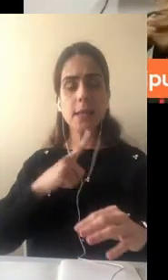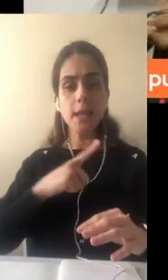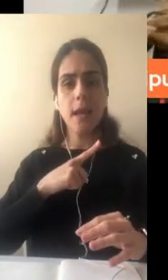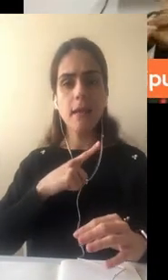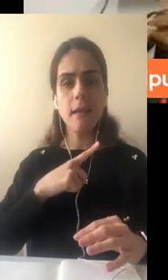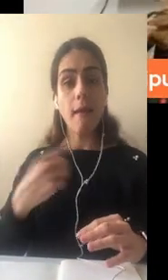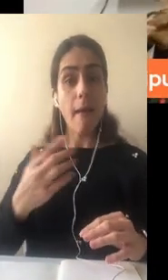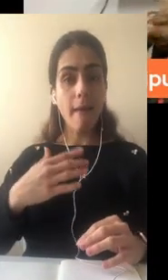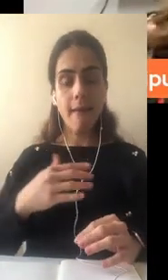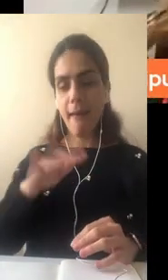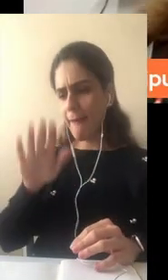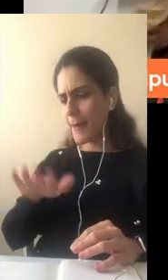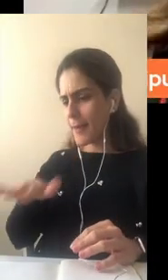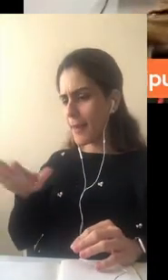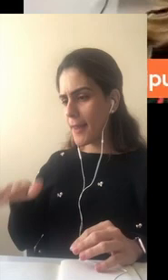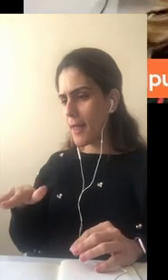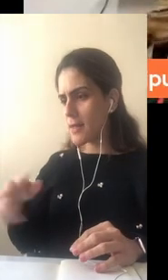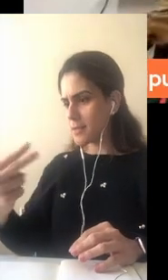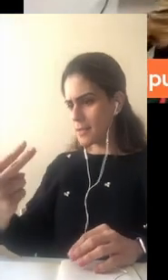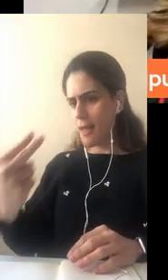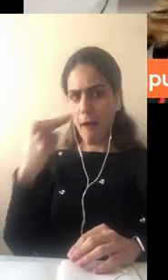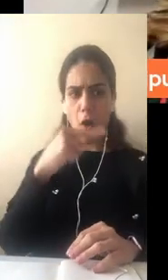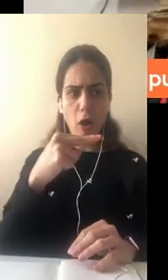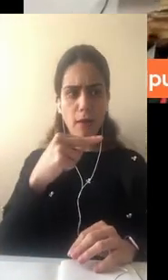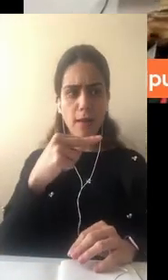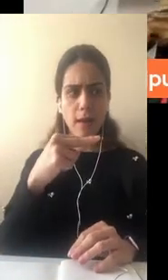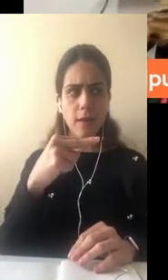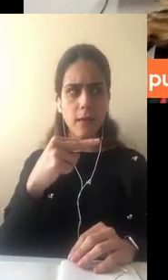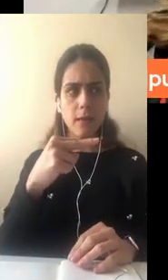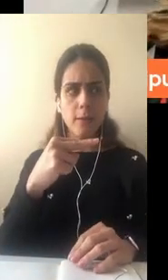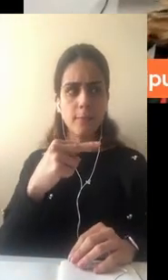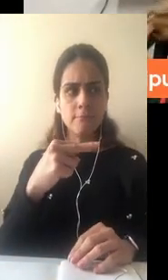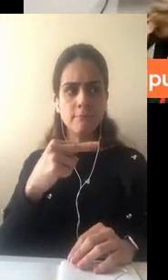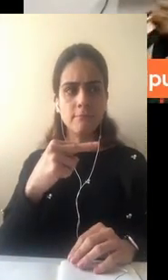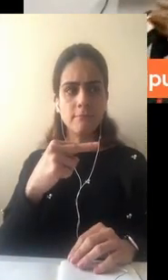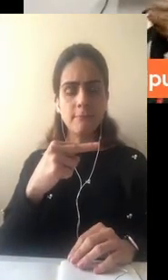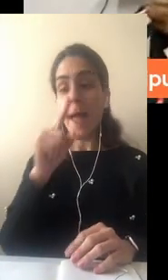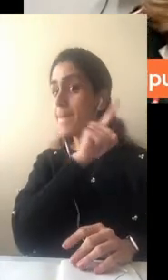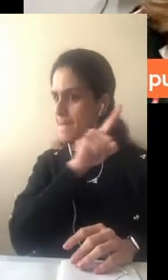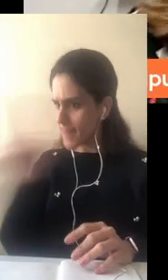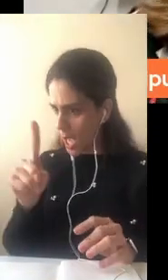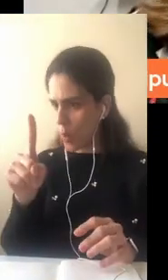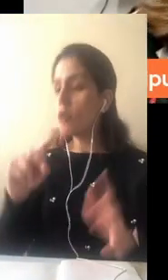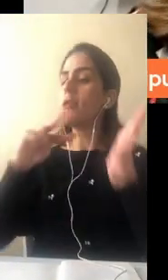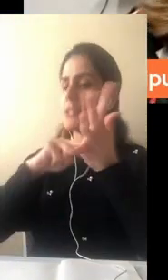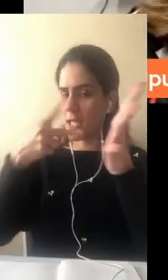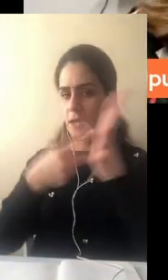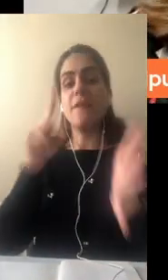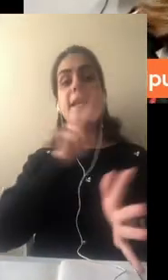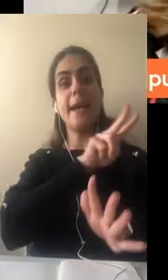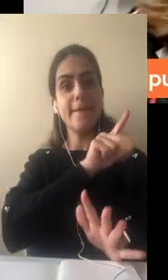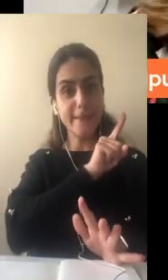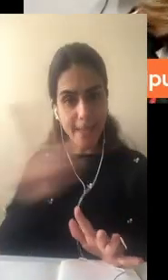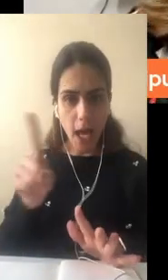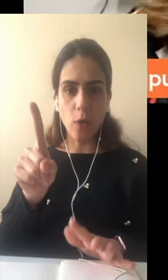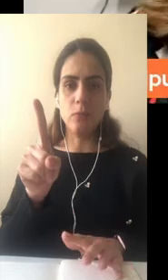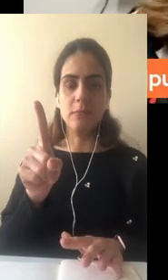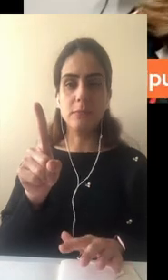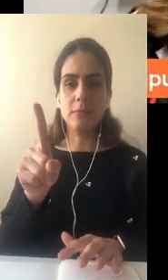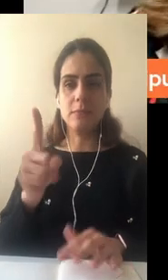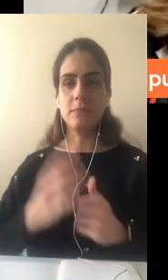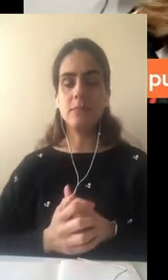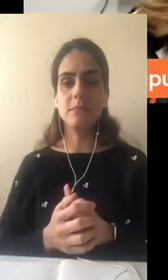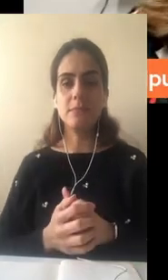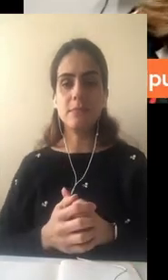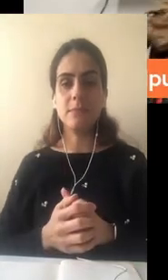que não, então não é não. Então, quando a gente fala um não meio frouxo, pronto. Então, seja firme. Você é